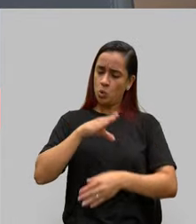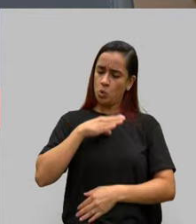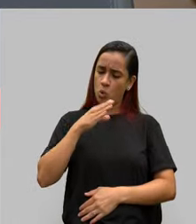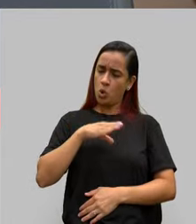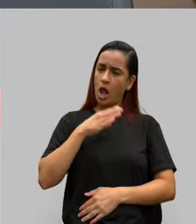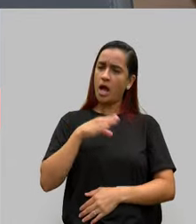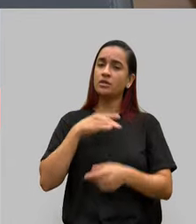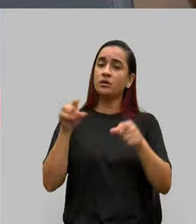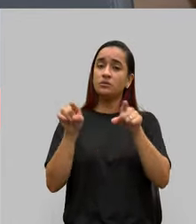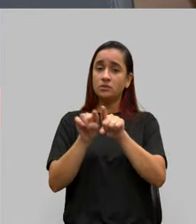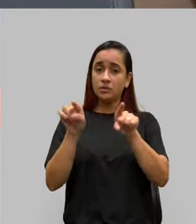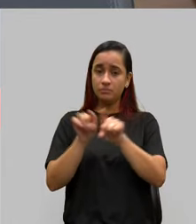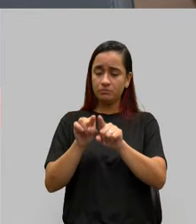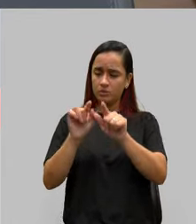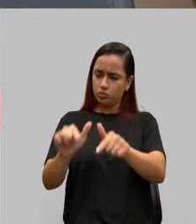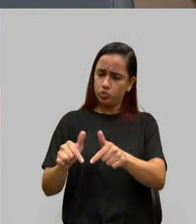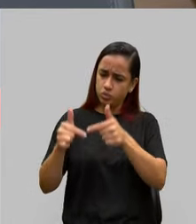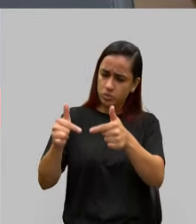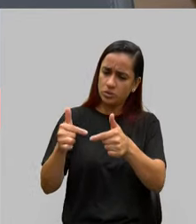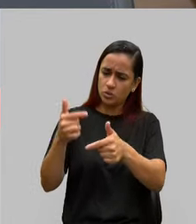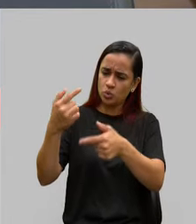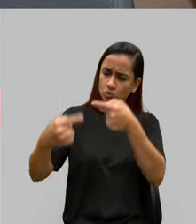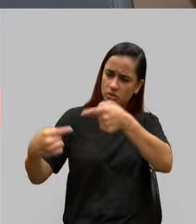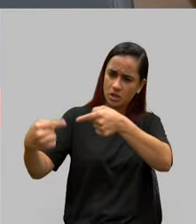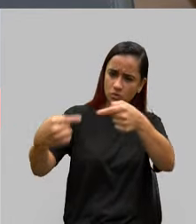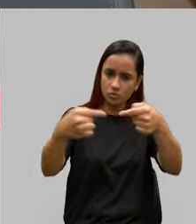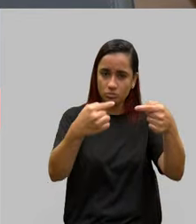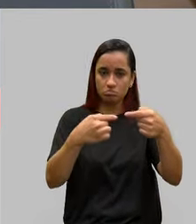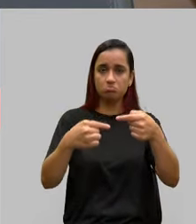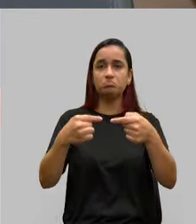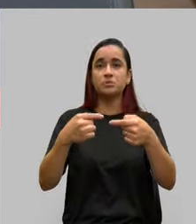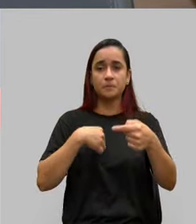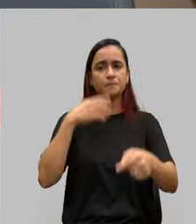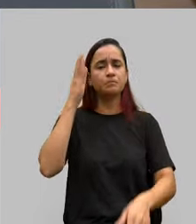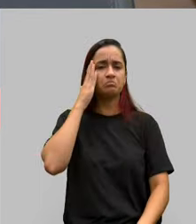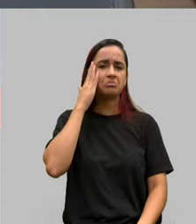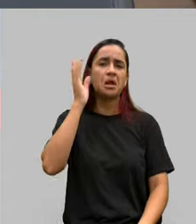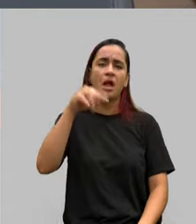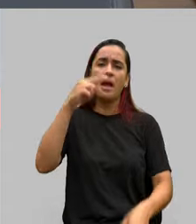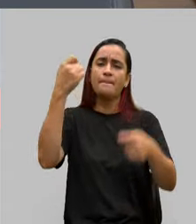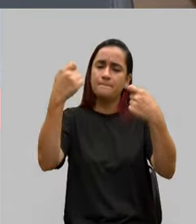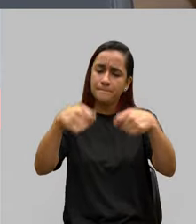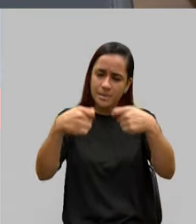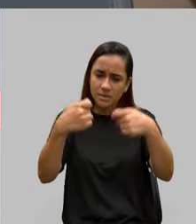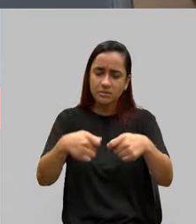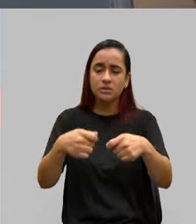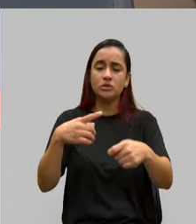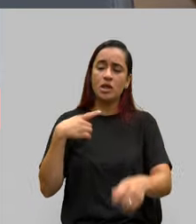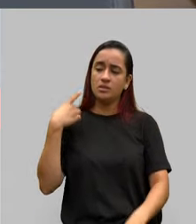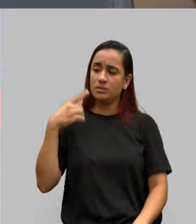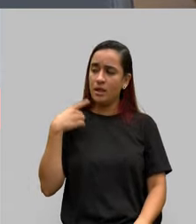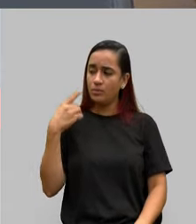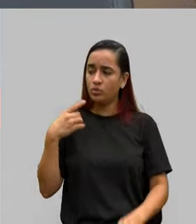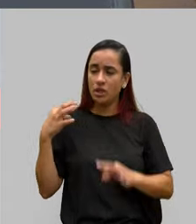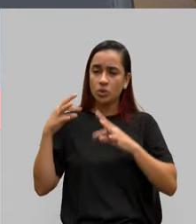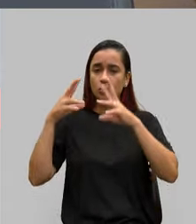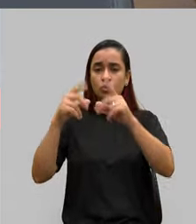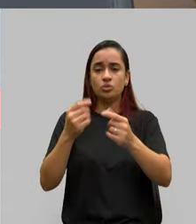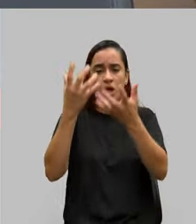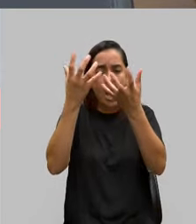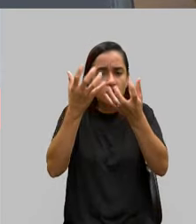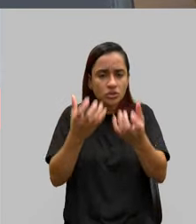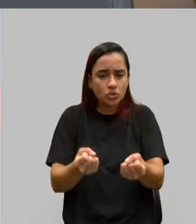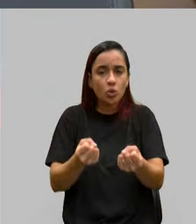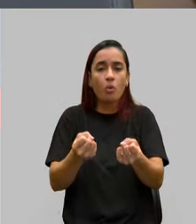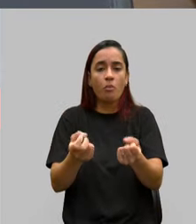pertinência da discussão sendo que é é preciso que nossas deputadas e deputados assumam